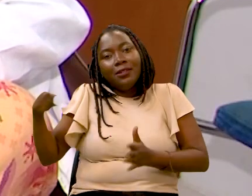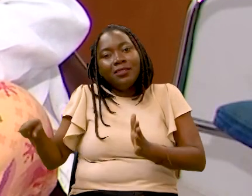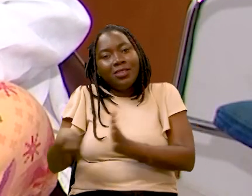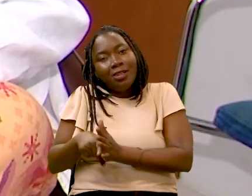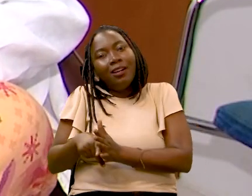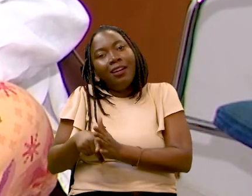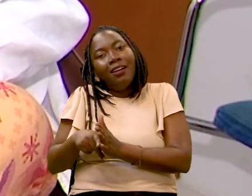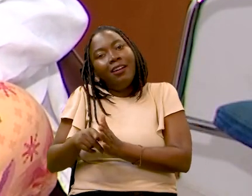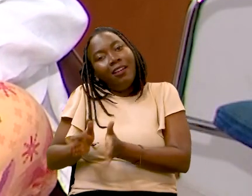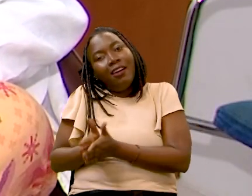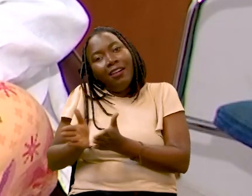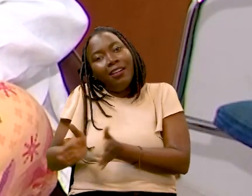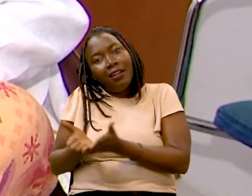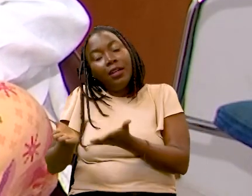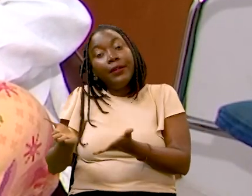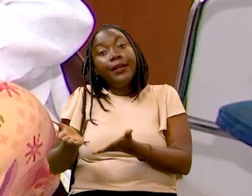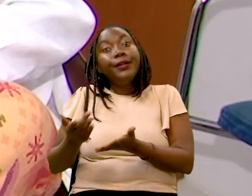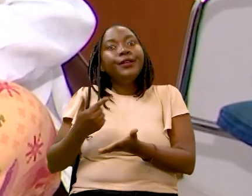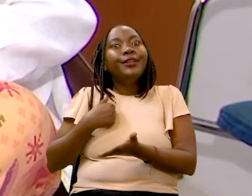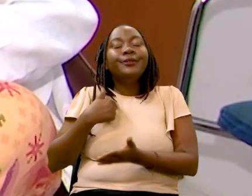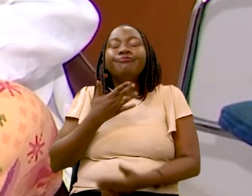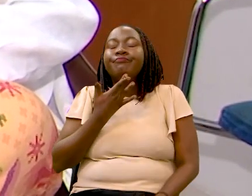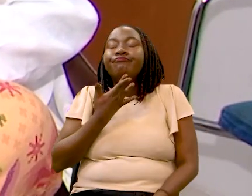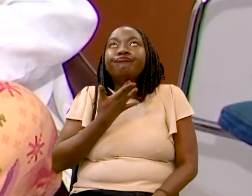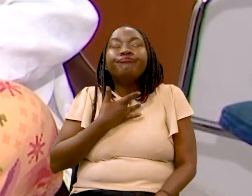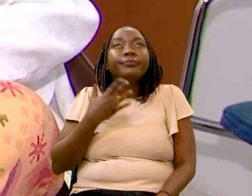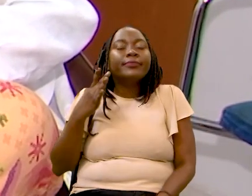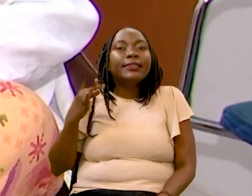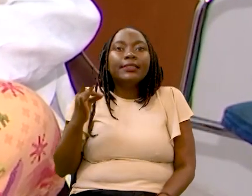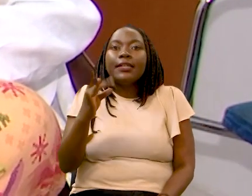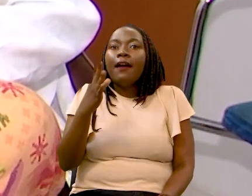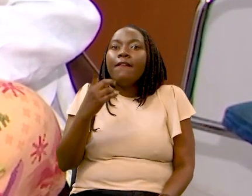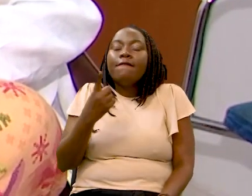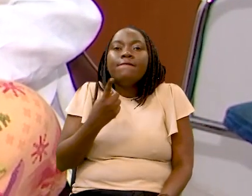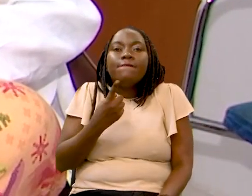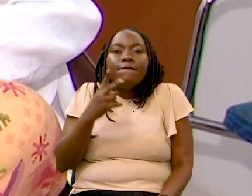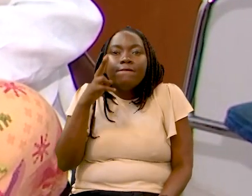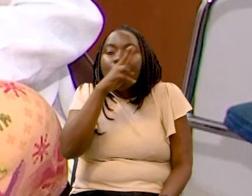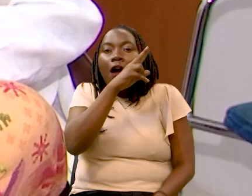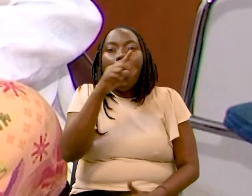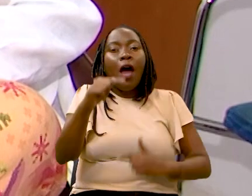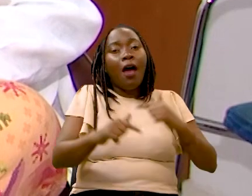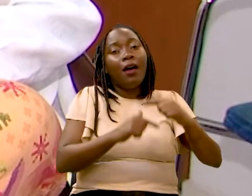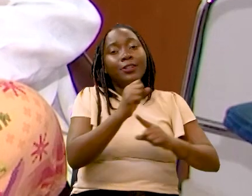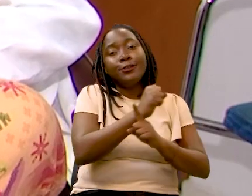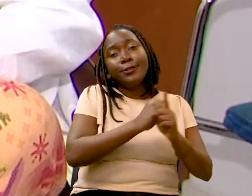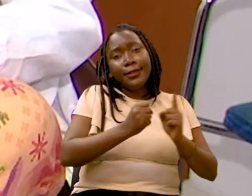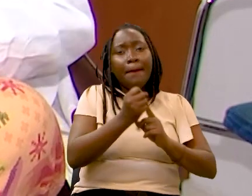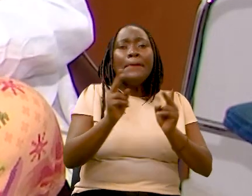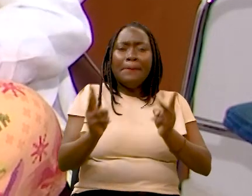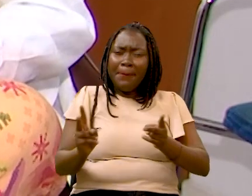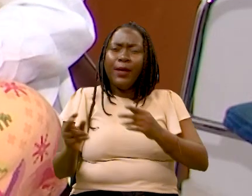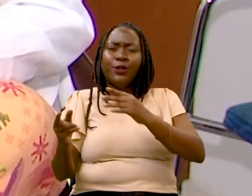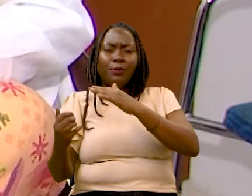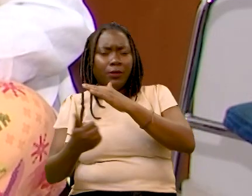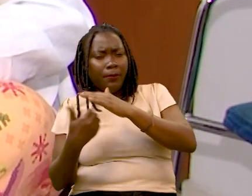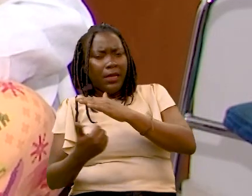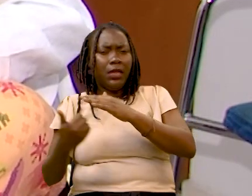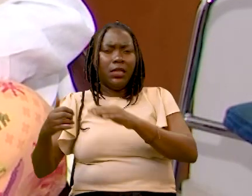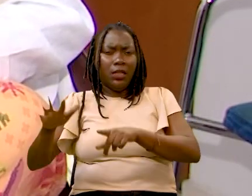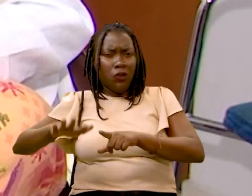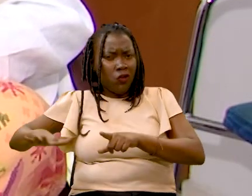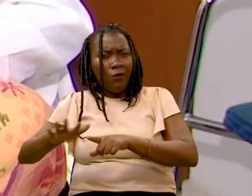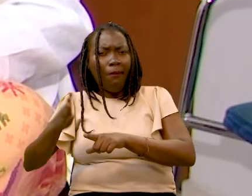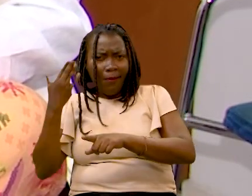de uma classe inferior. E eu sempre tive uma sede muito grande de trabalhar com o social. Mesmo nessas empresas,